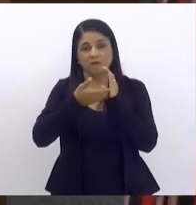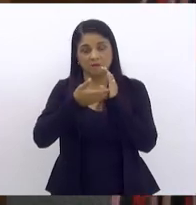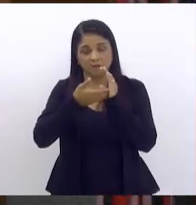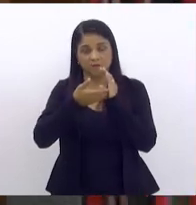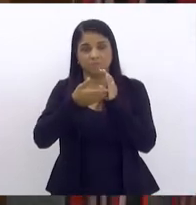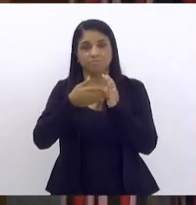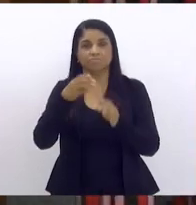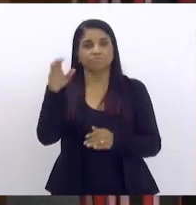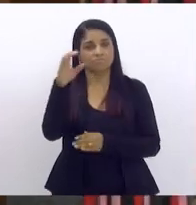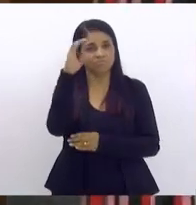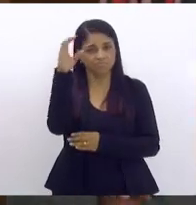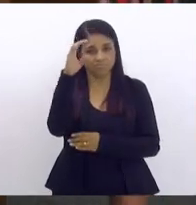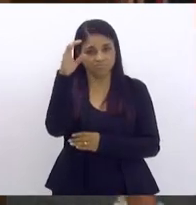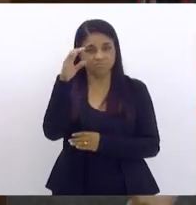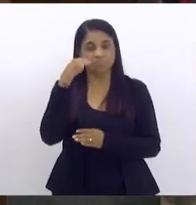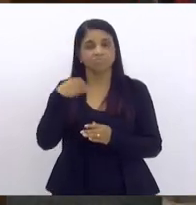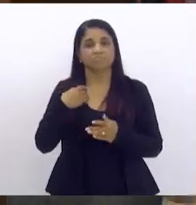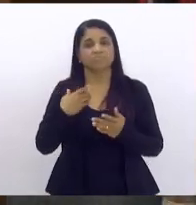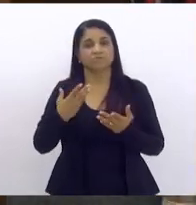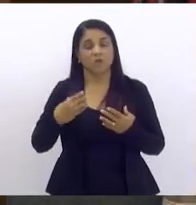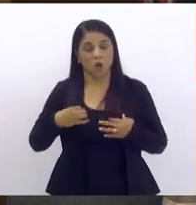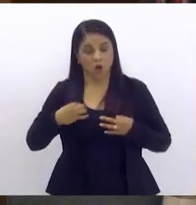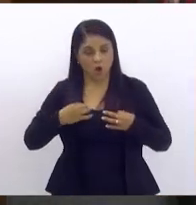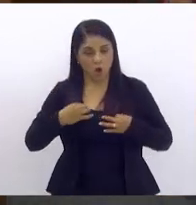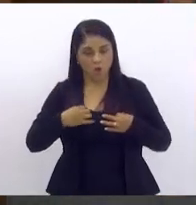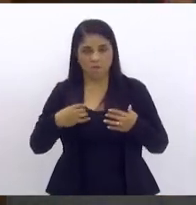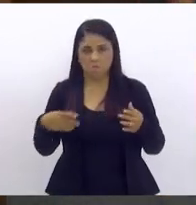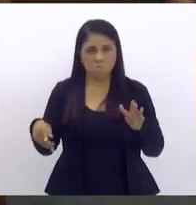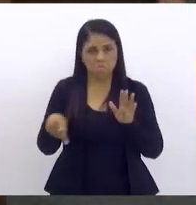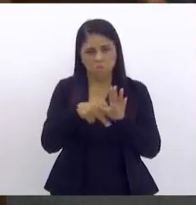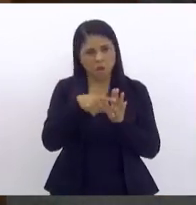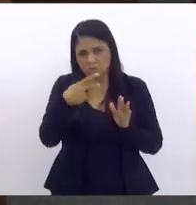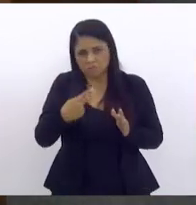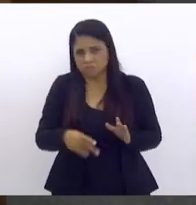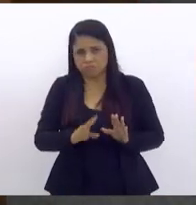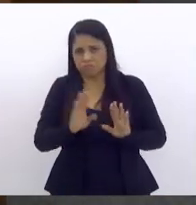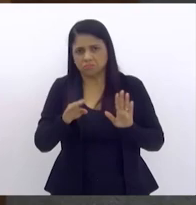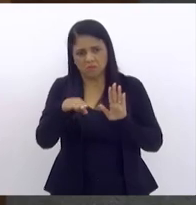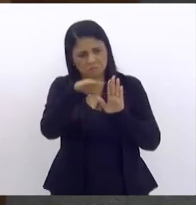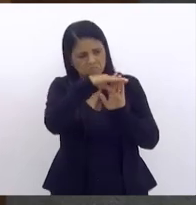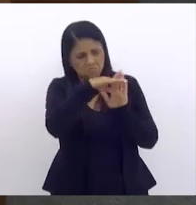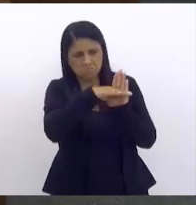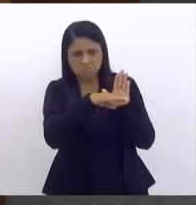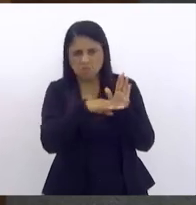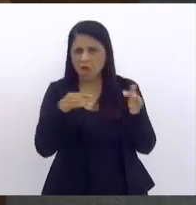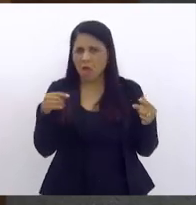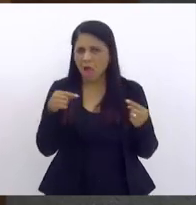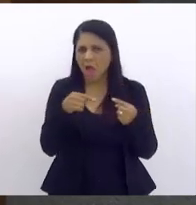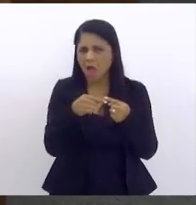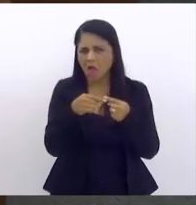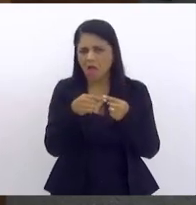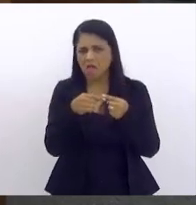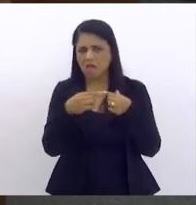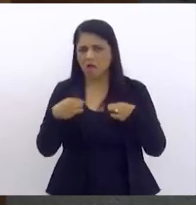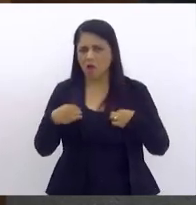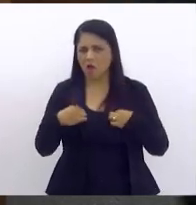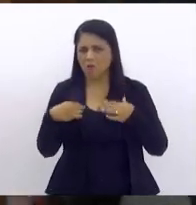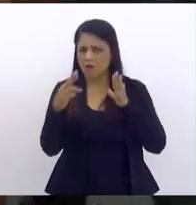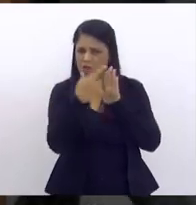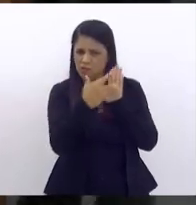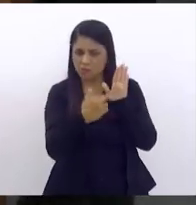plenário e pautaram por que eles eram obrigados a usar a roupa de acordo com o regimento e ela